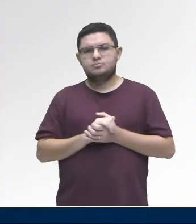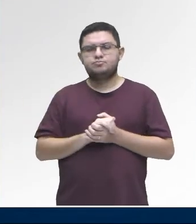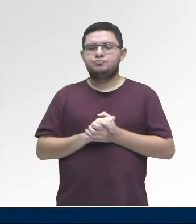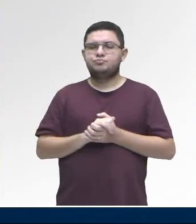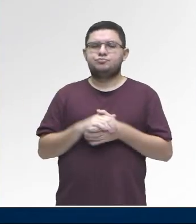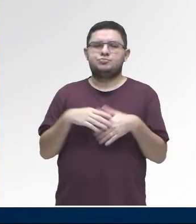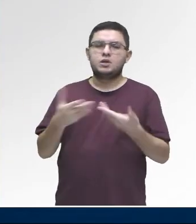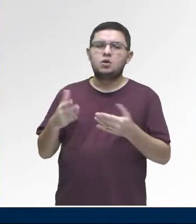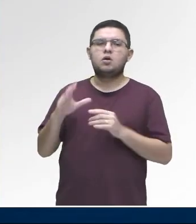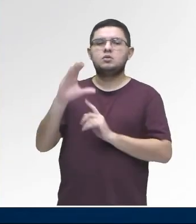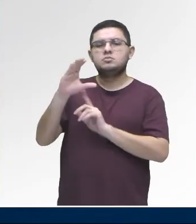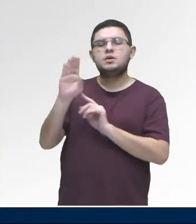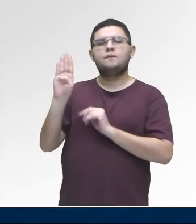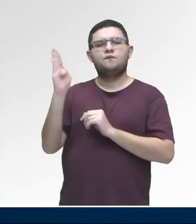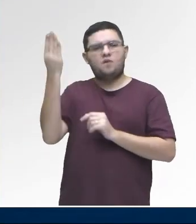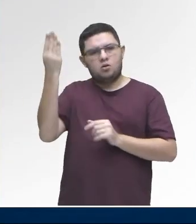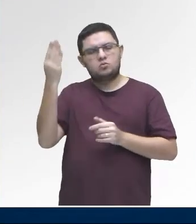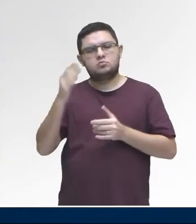falsa.